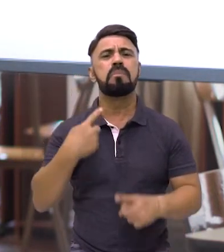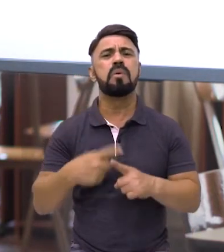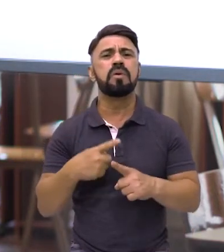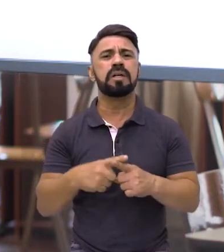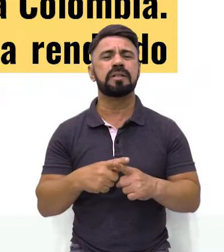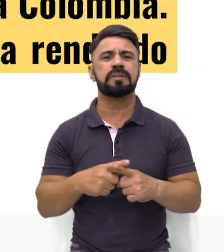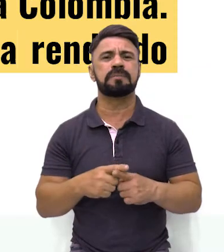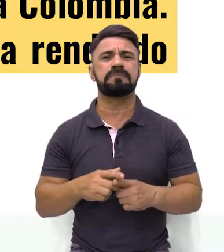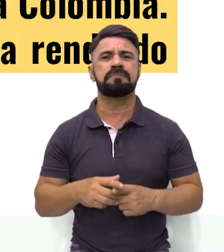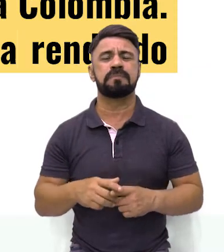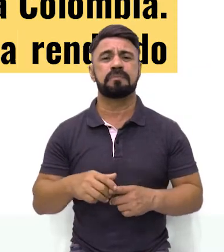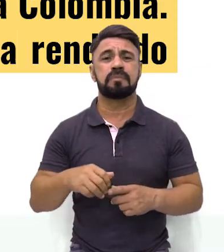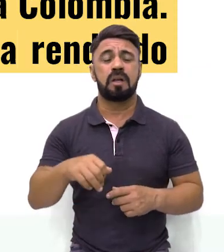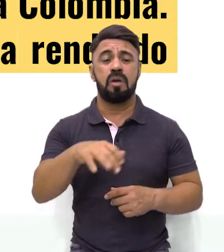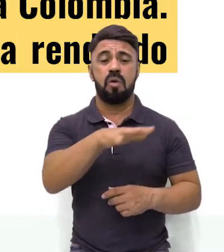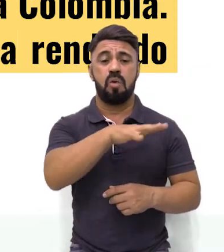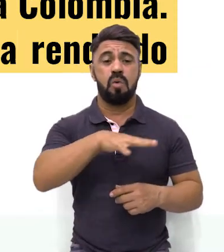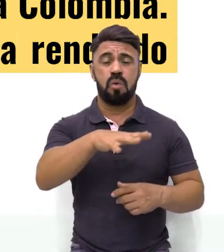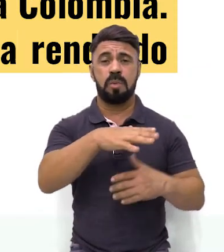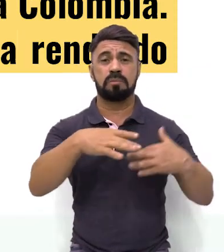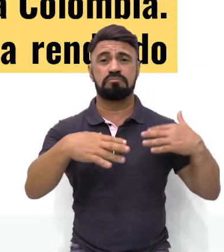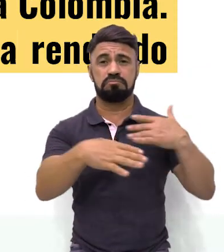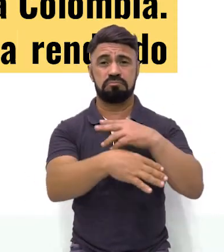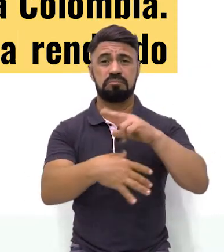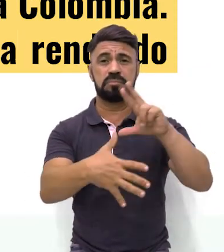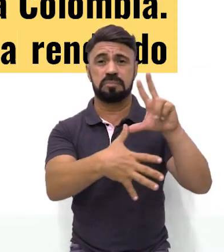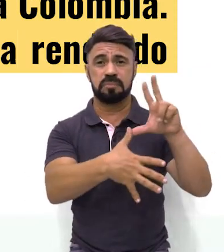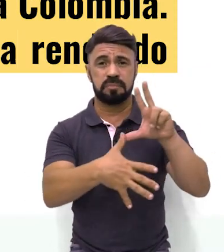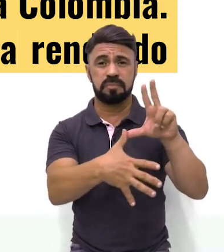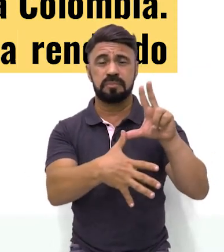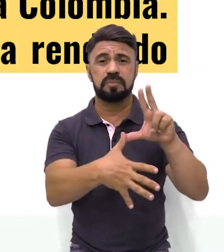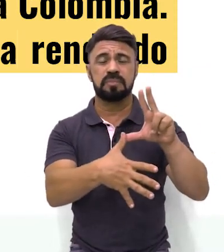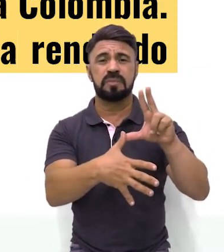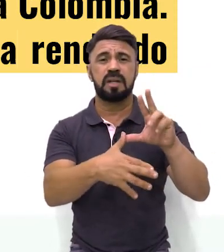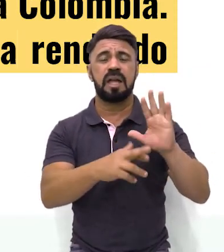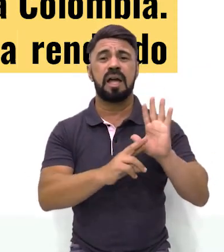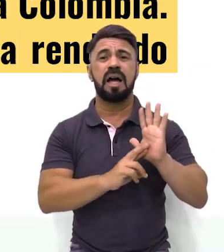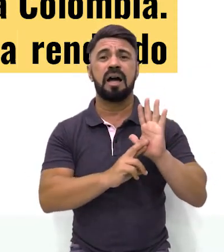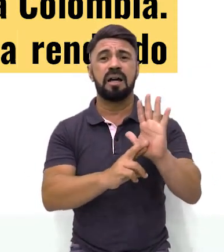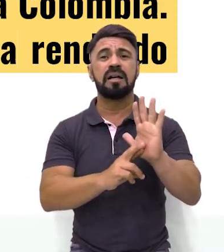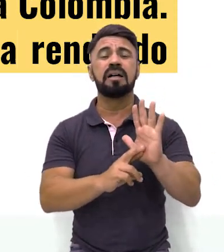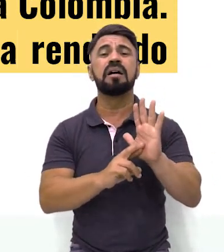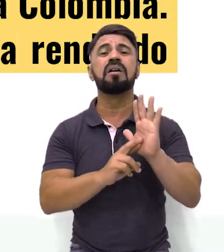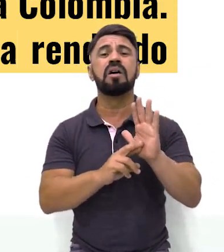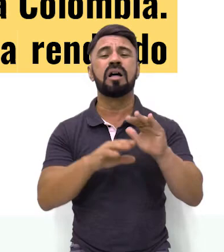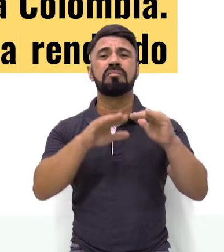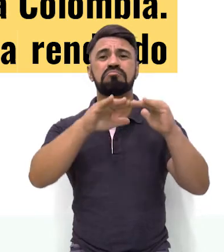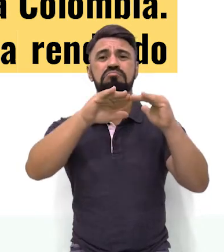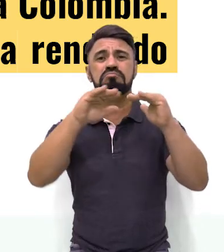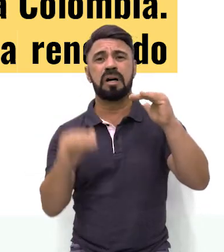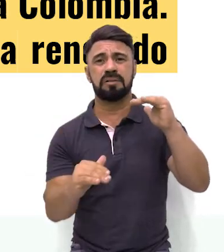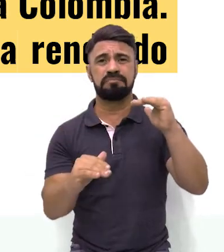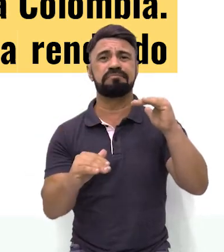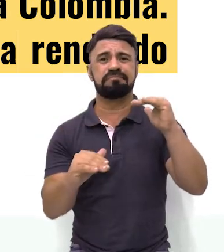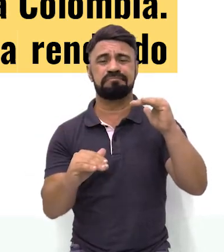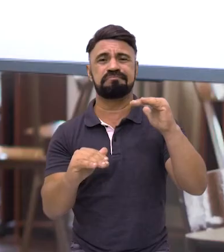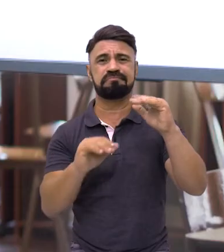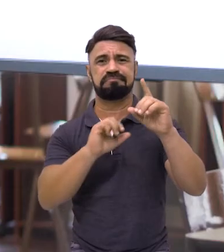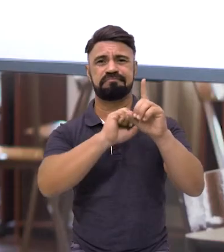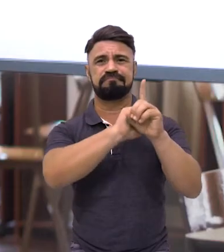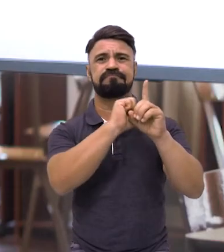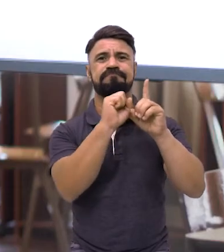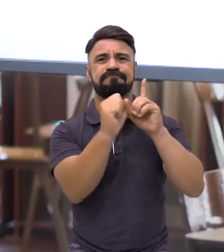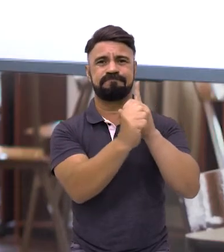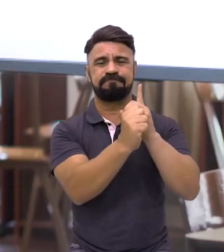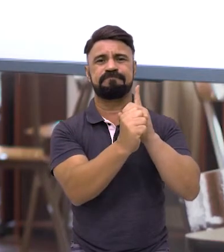quê. O espaço urbano latino-americano é a representação da desigualdade social. Isso